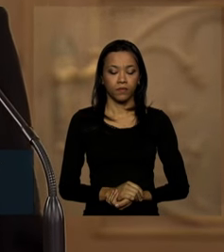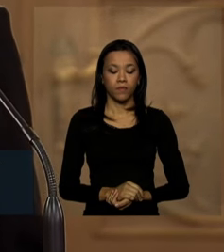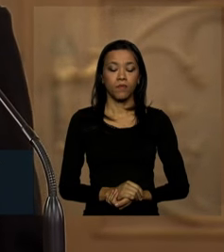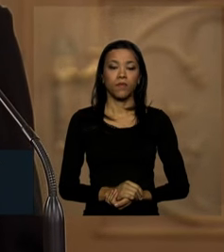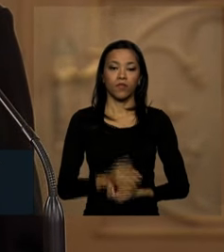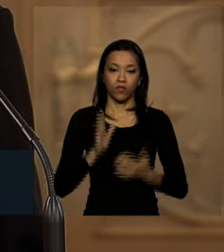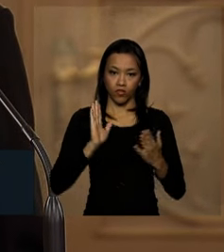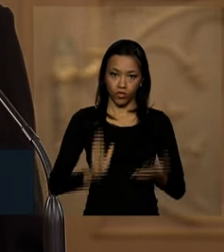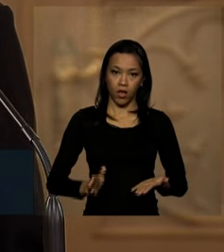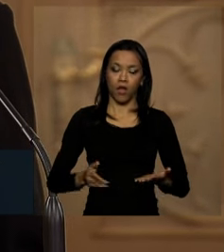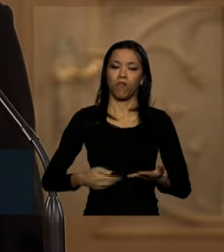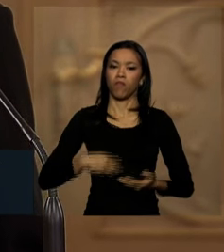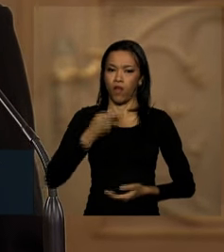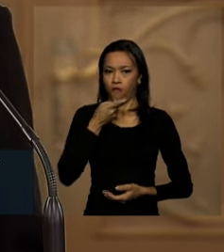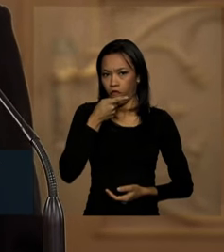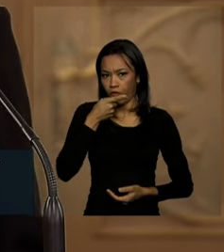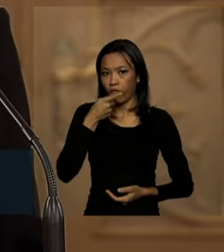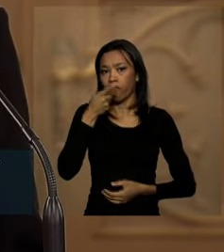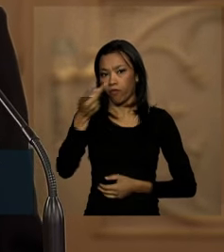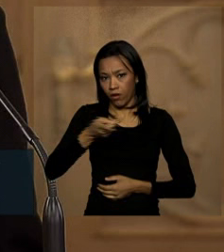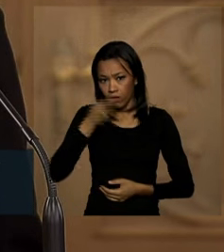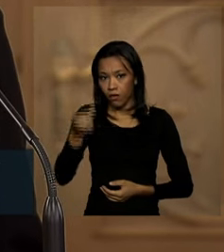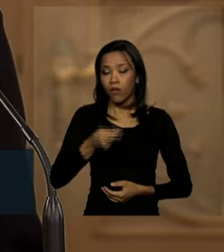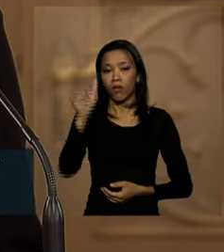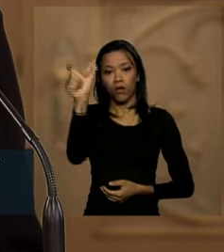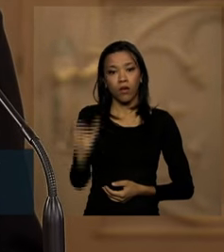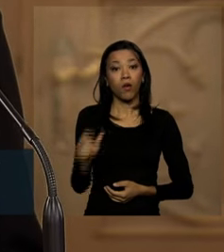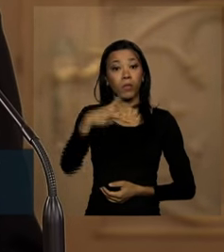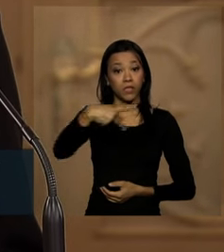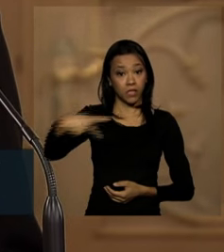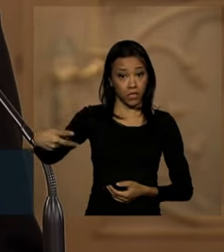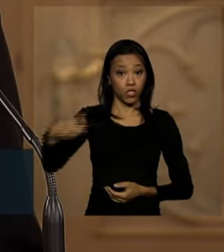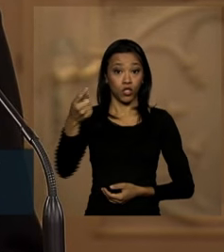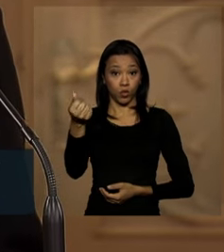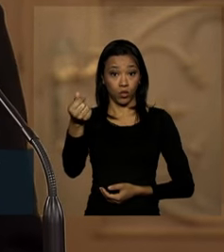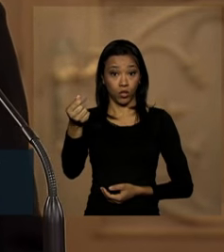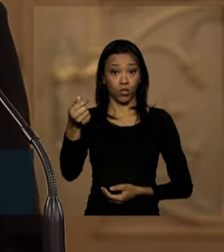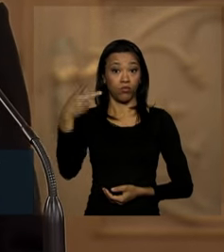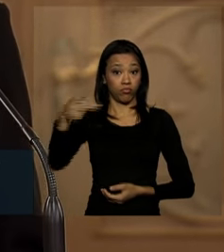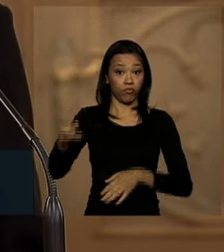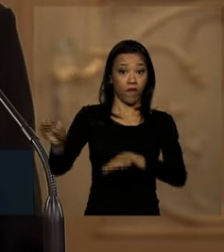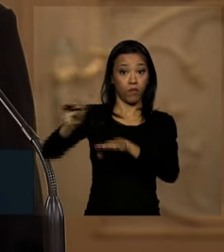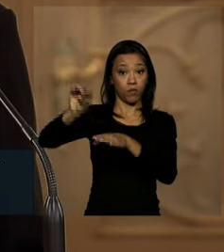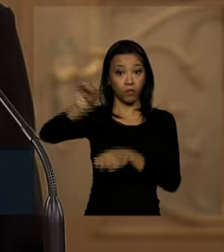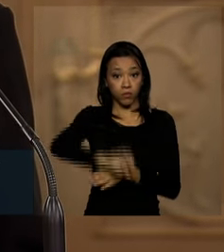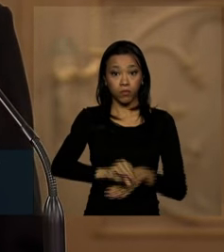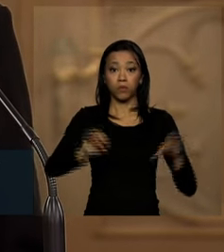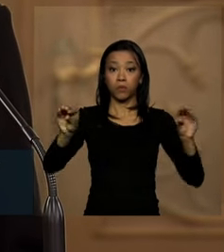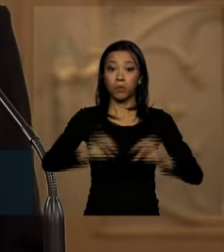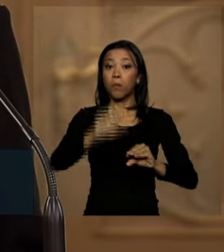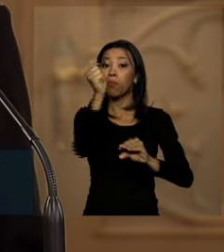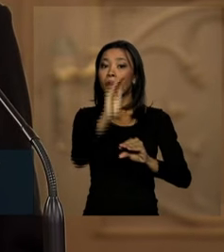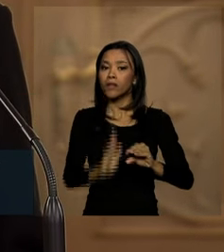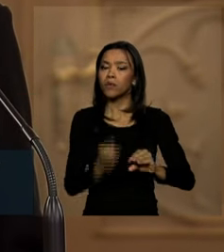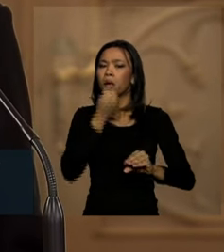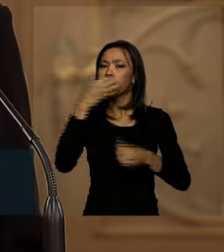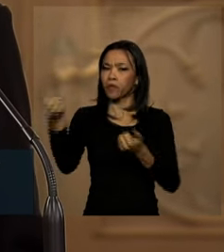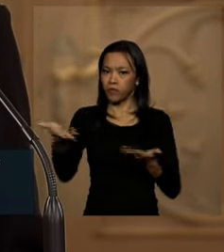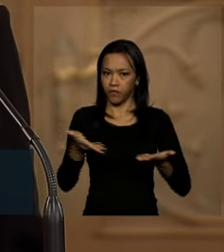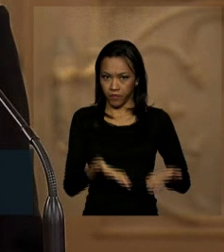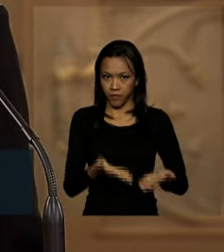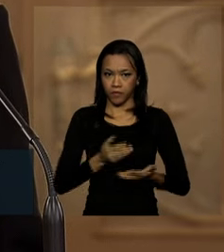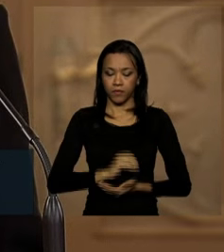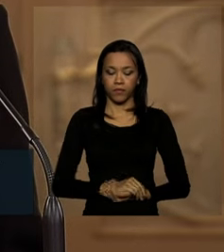Externei ao presidente que investimentos finlandeses no Brasil serão muito bem-vindos. I have indicated to President Niinistö